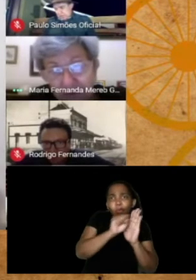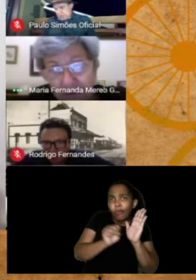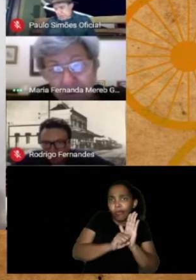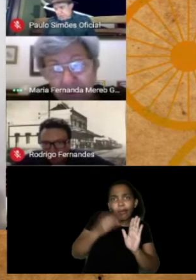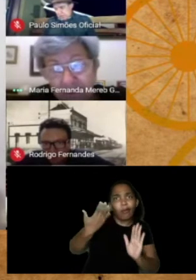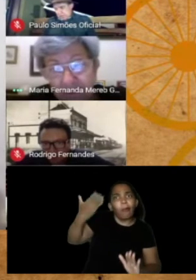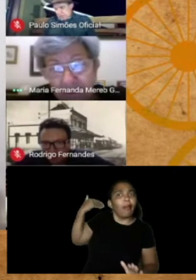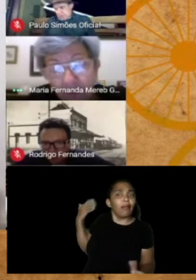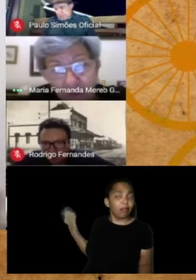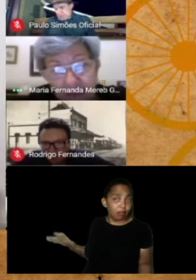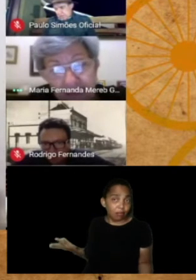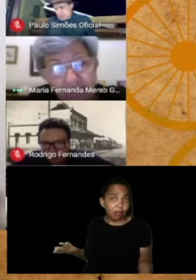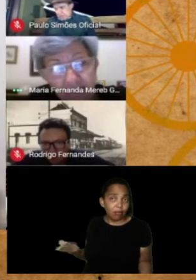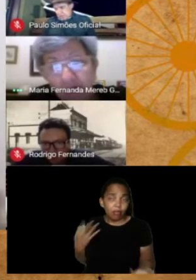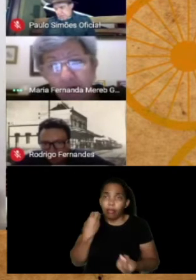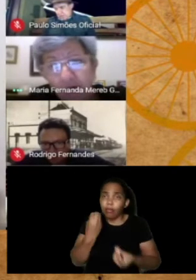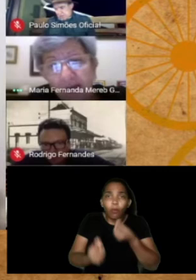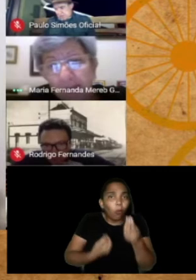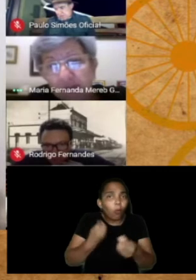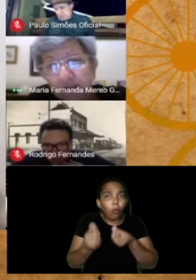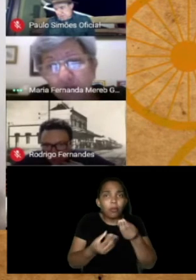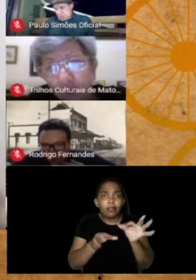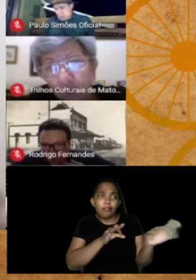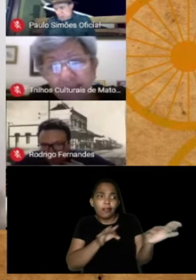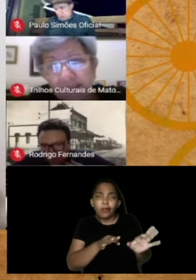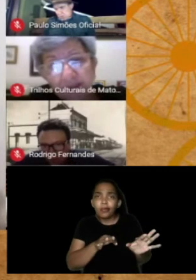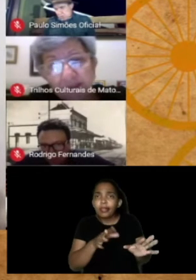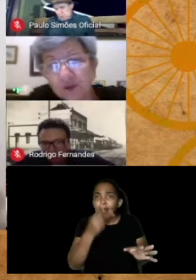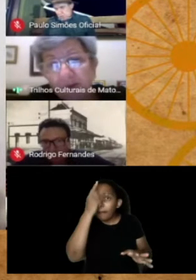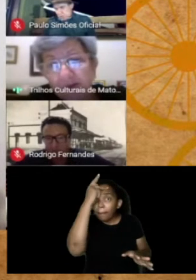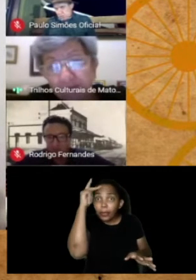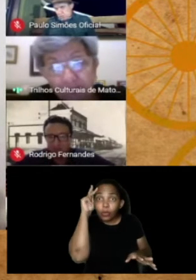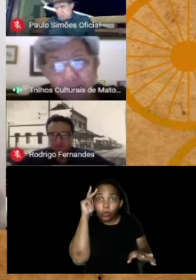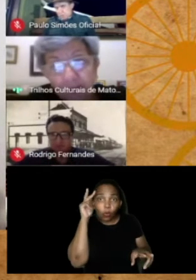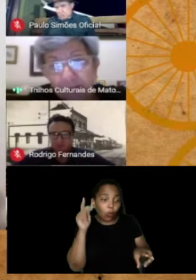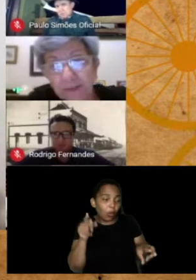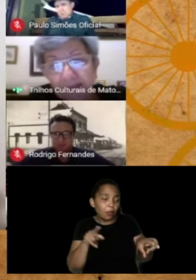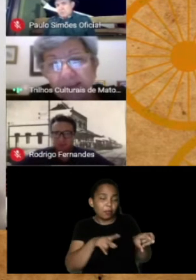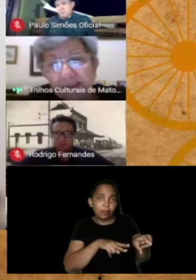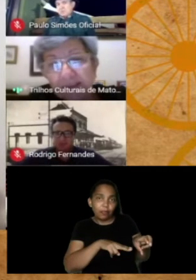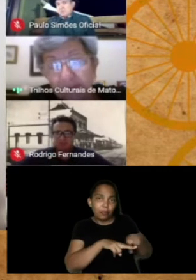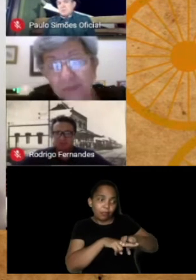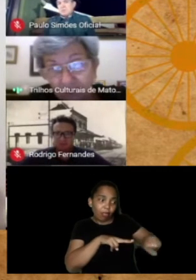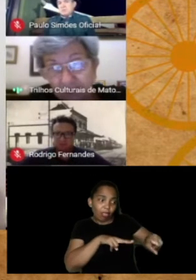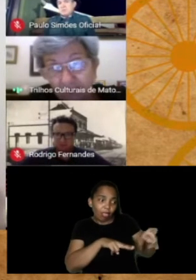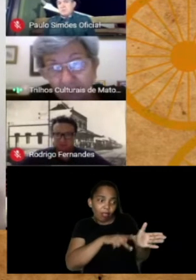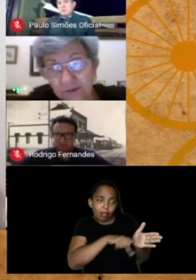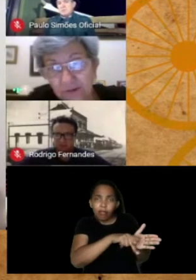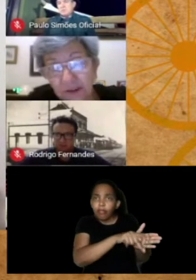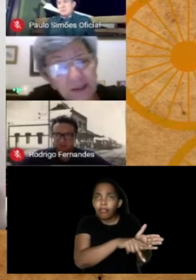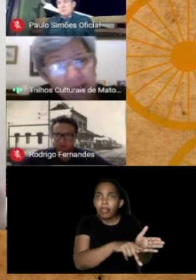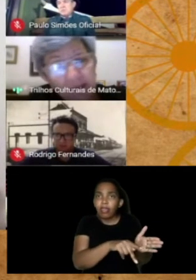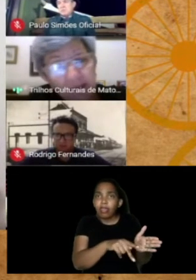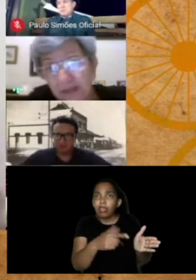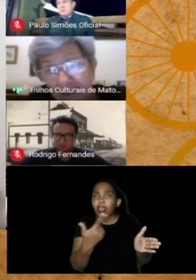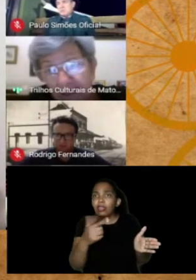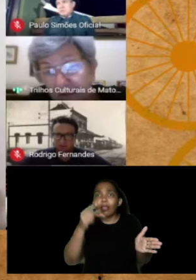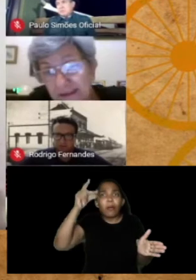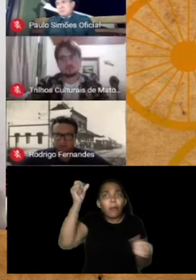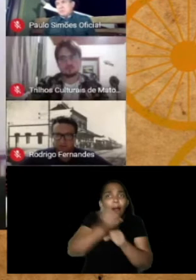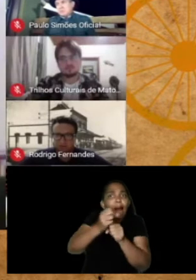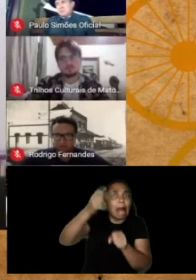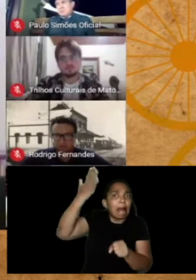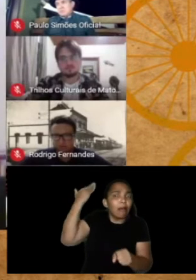passado. Como é que você vai colocar pessoas em cima de uma via permanente sem manutenção? Então,